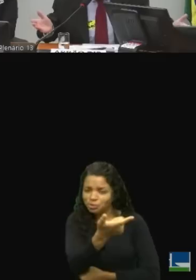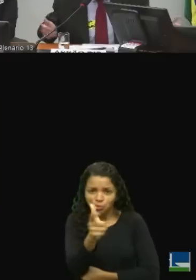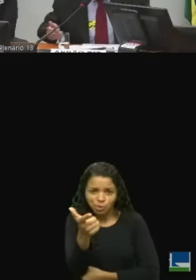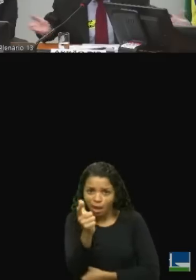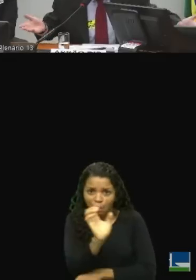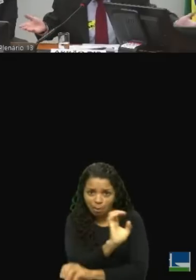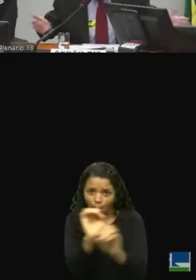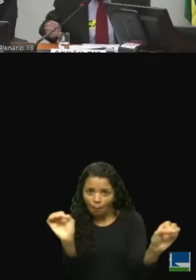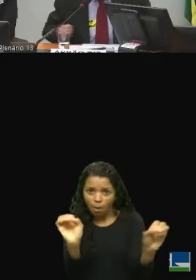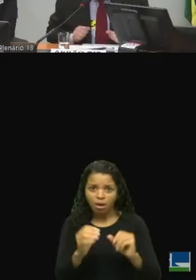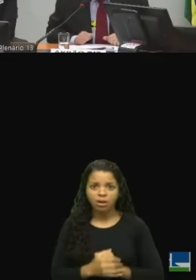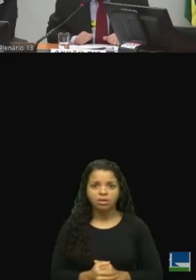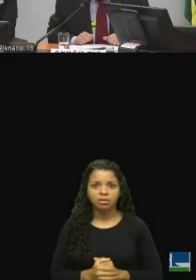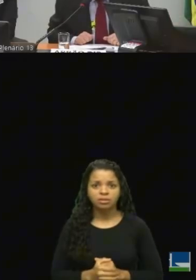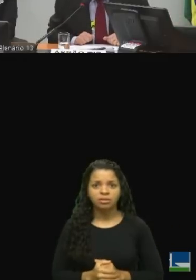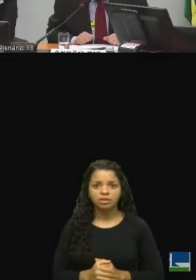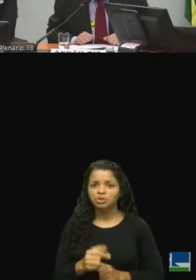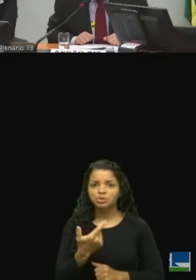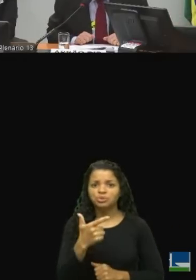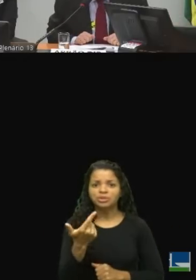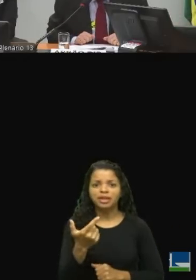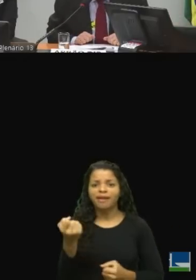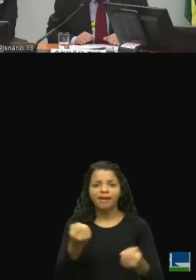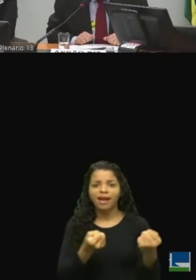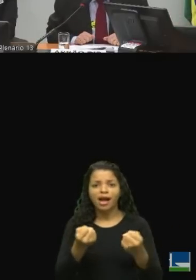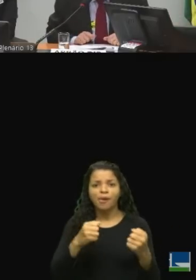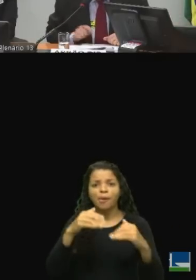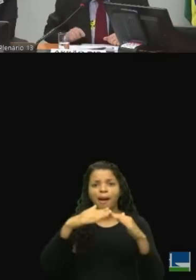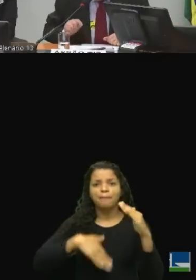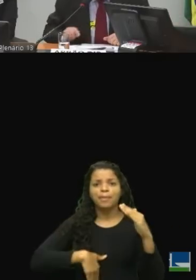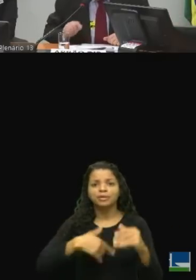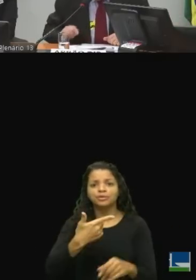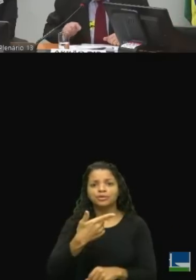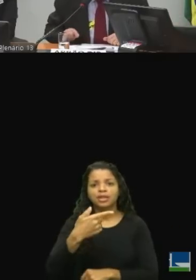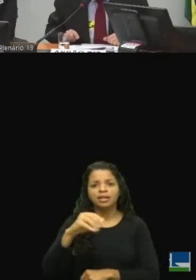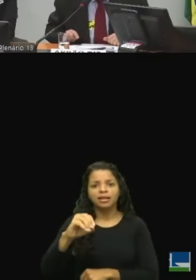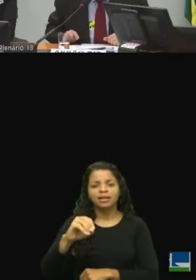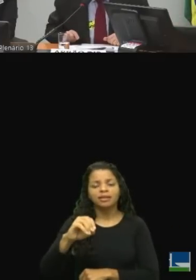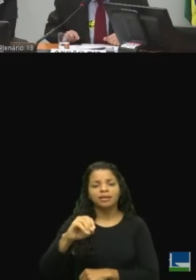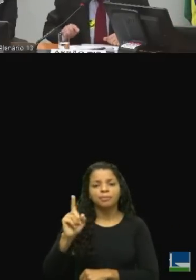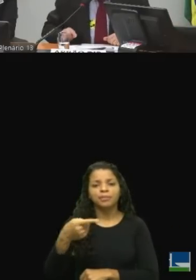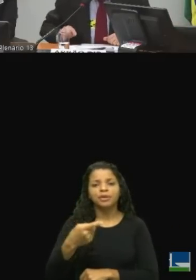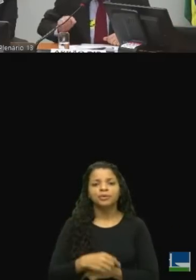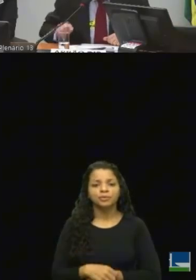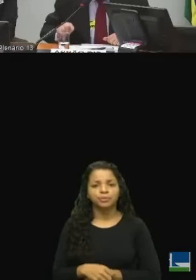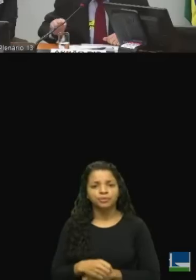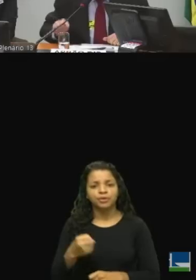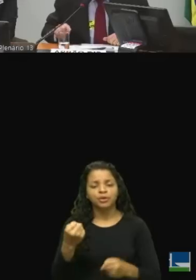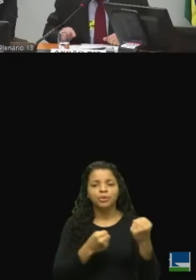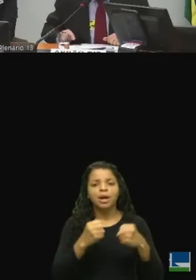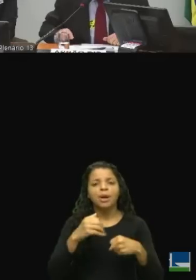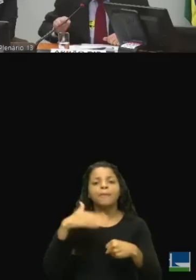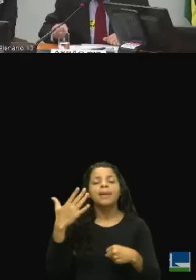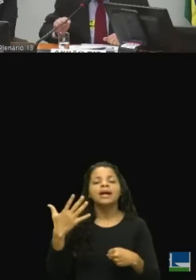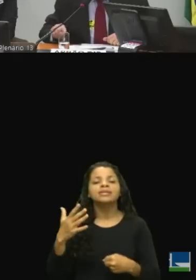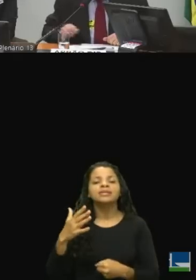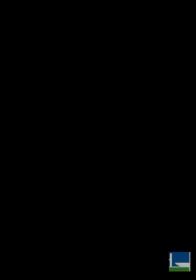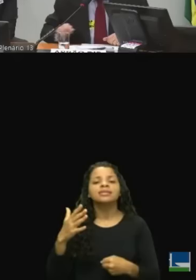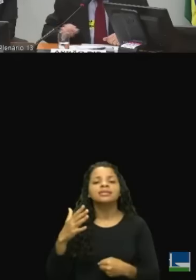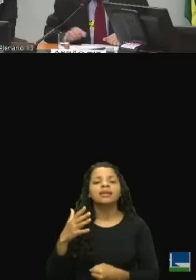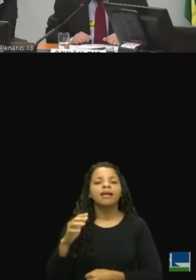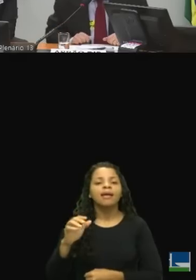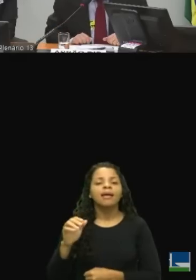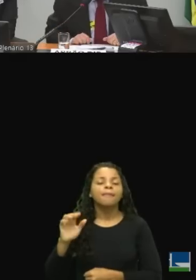70 mil se não tem veículo abaixo de 70 mil. O veículo mais barato hoje custa R$